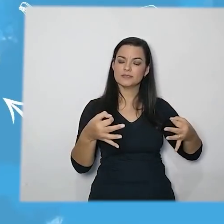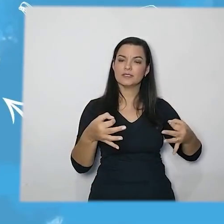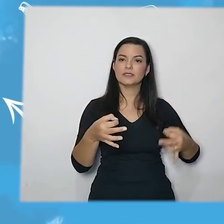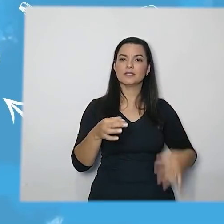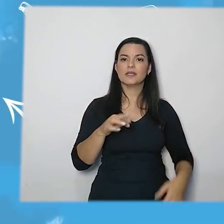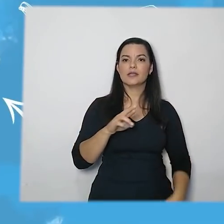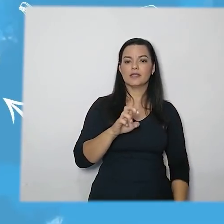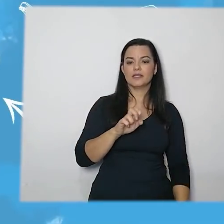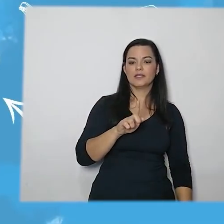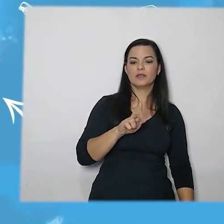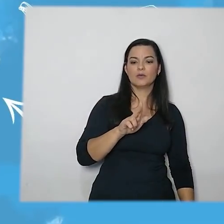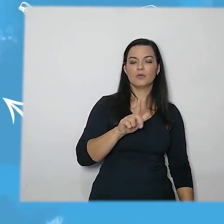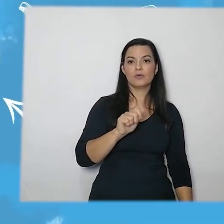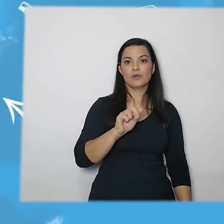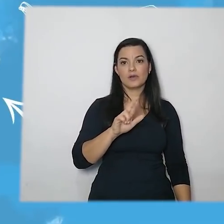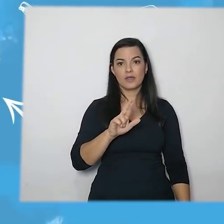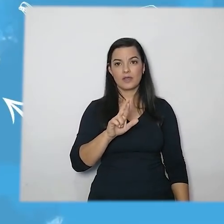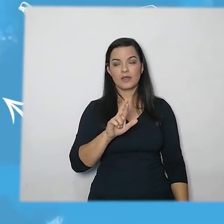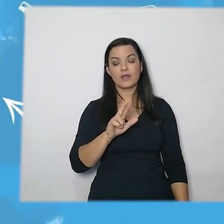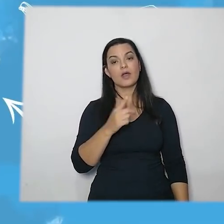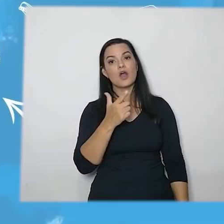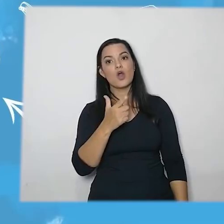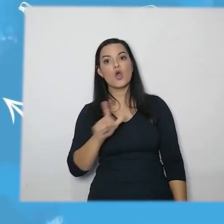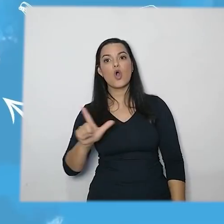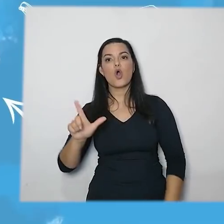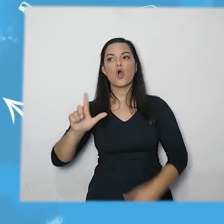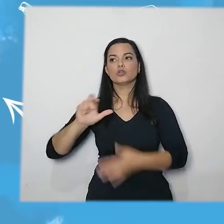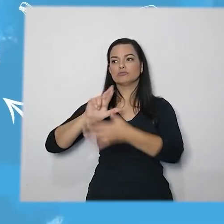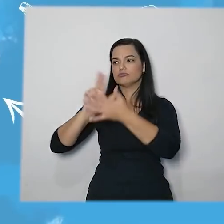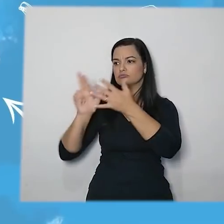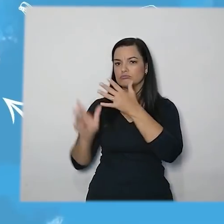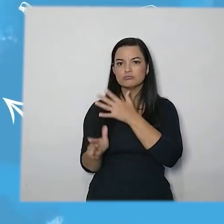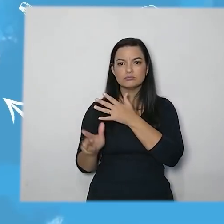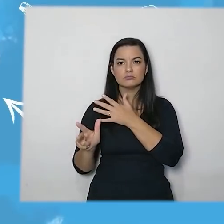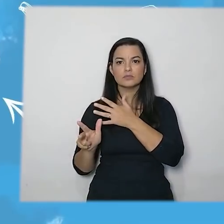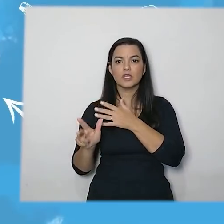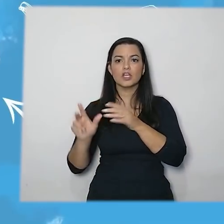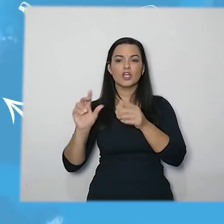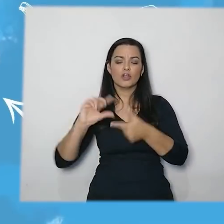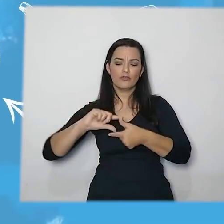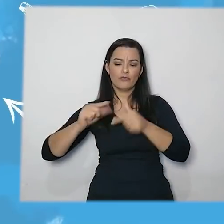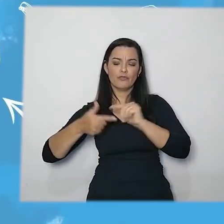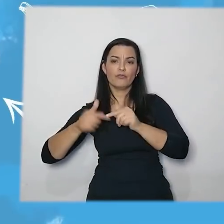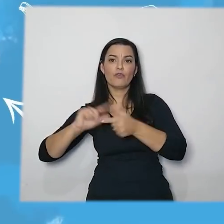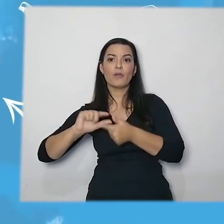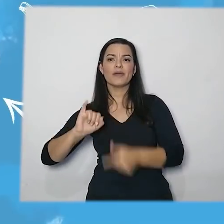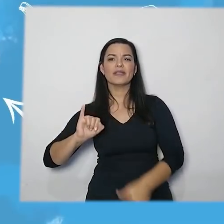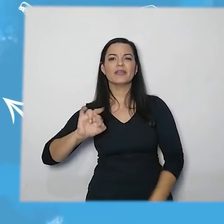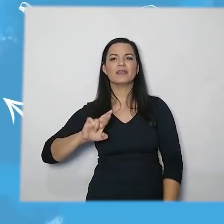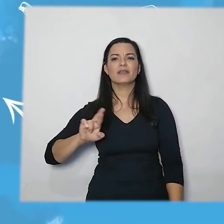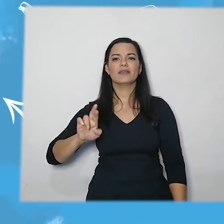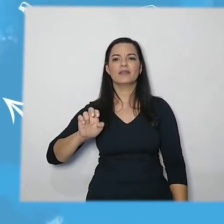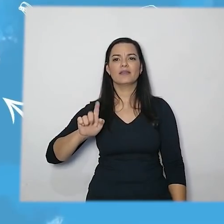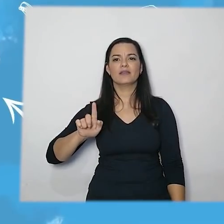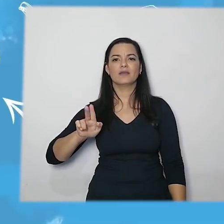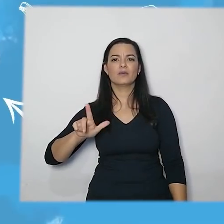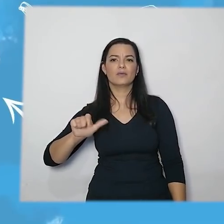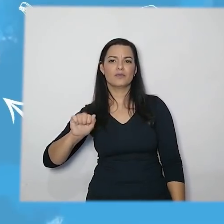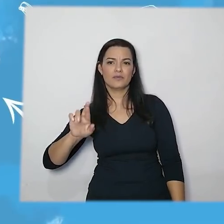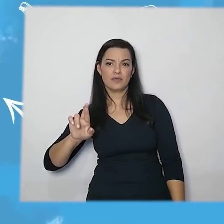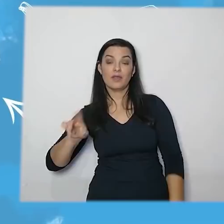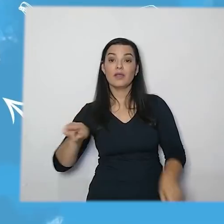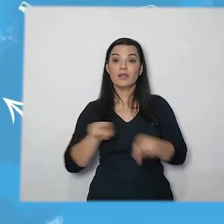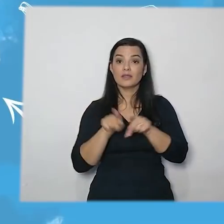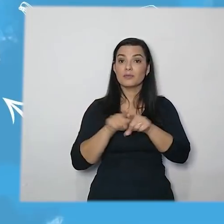são irregulares e que tudo tem muitas cores, compondo, então,